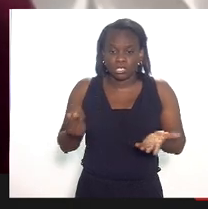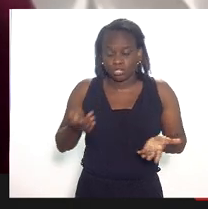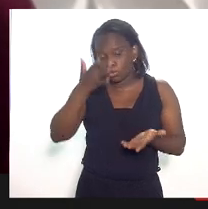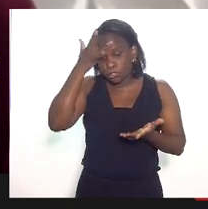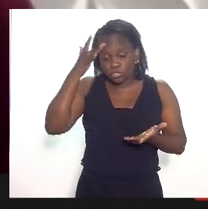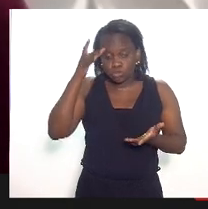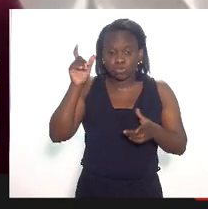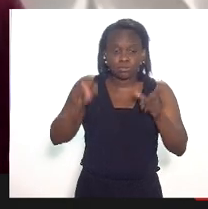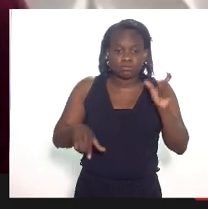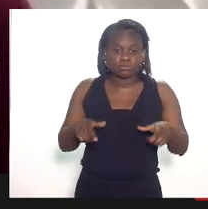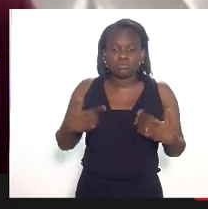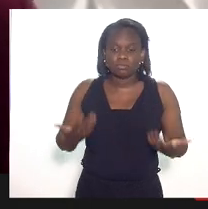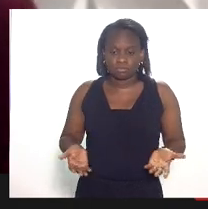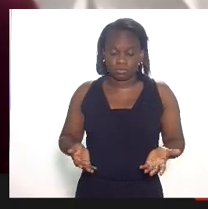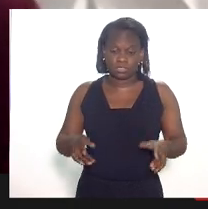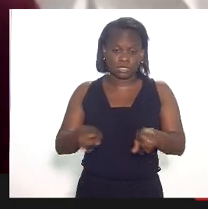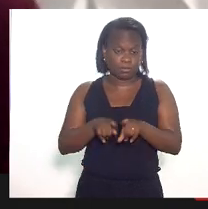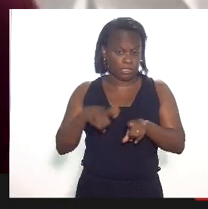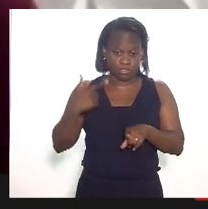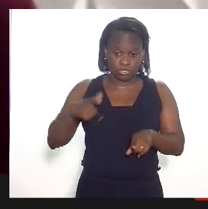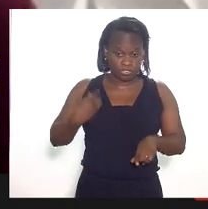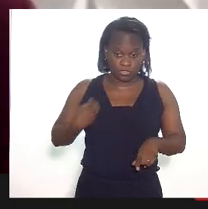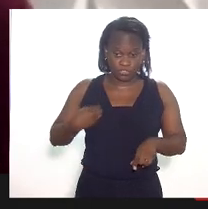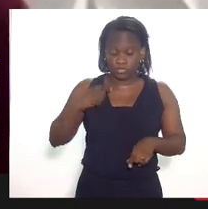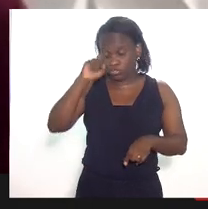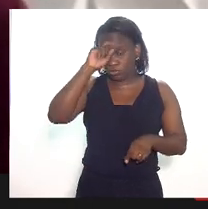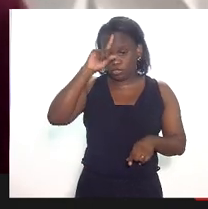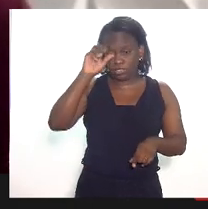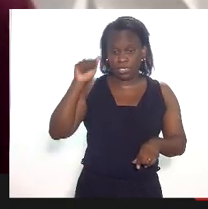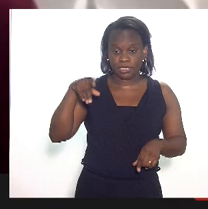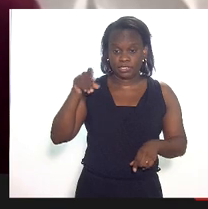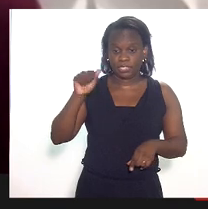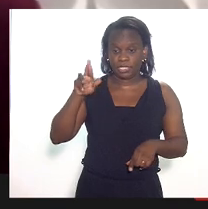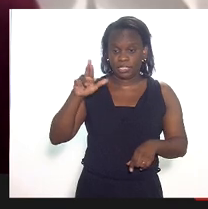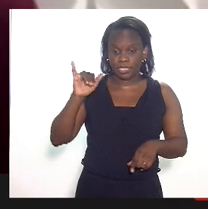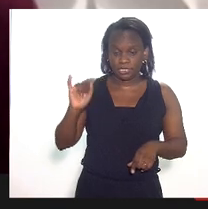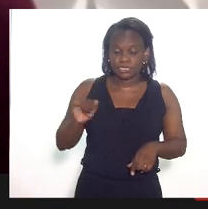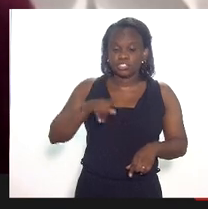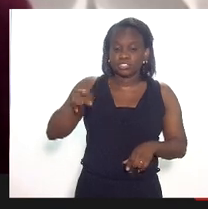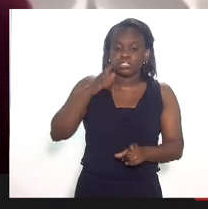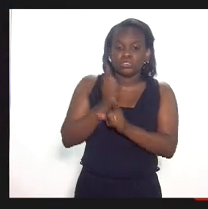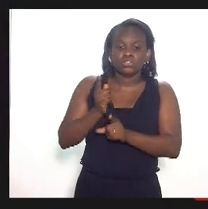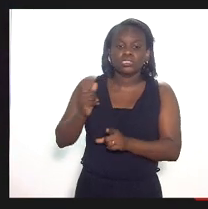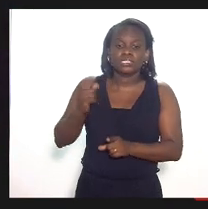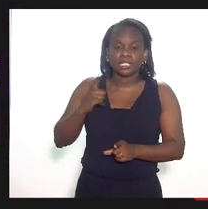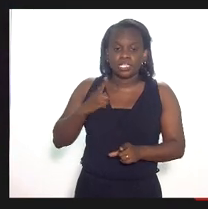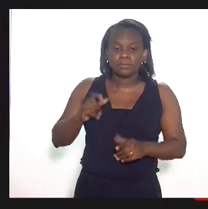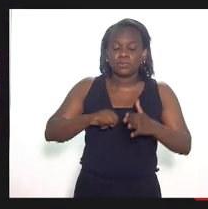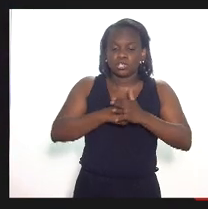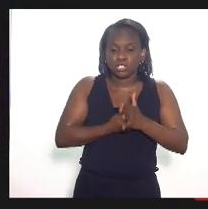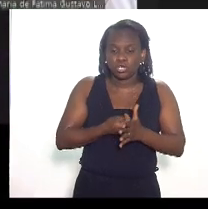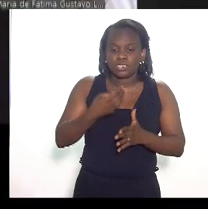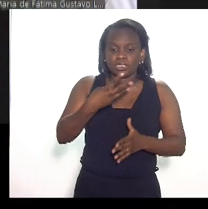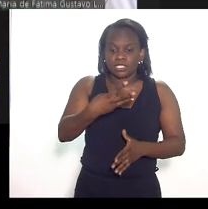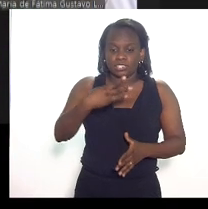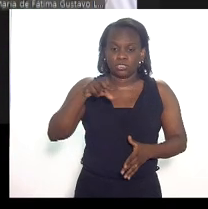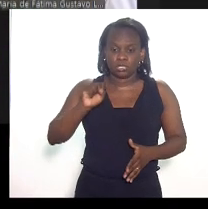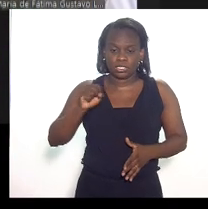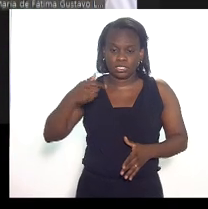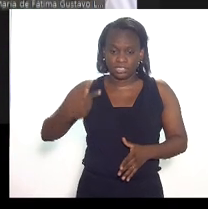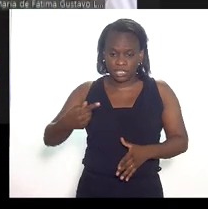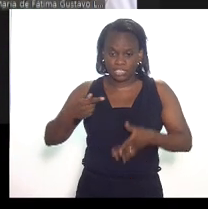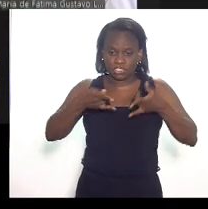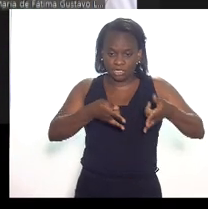humanos. E mesmo não estando presente o Hospital do Andaraí, nós identificamos que estão bloqueados